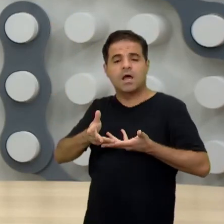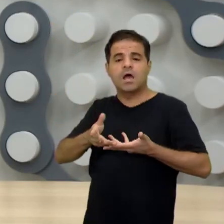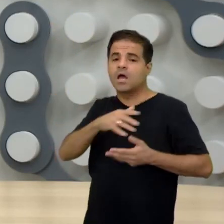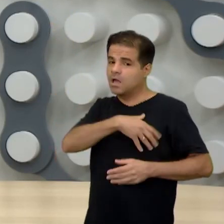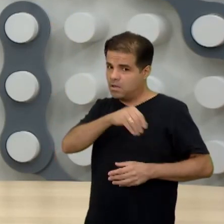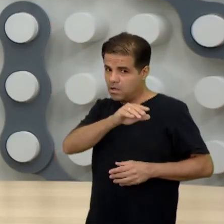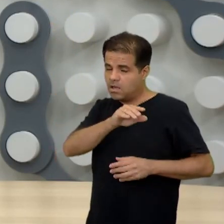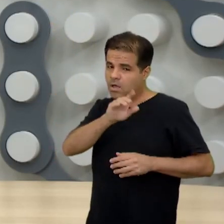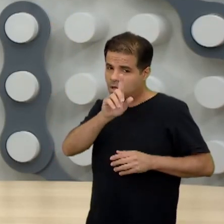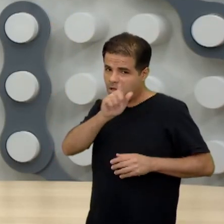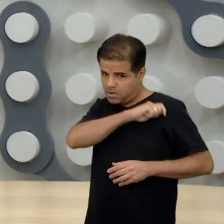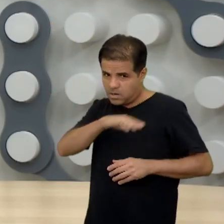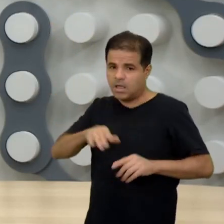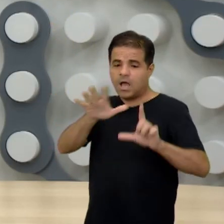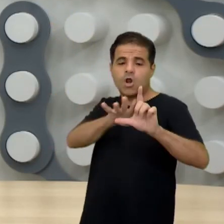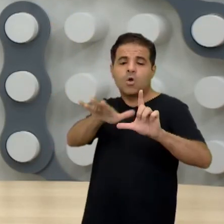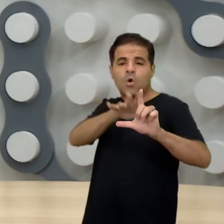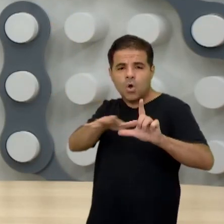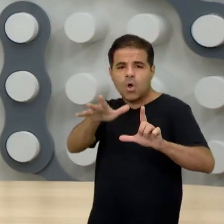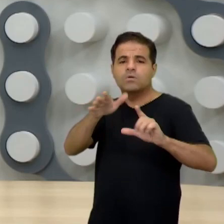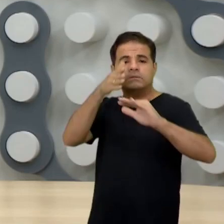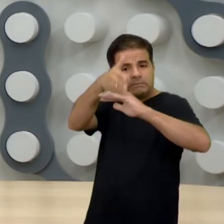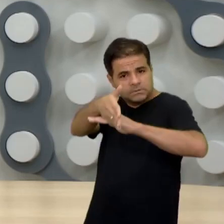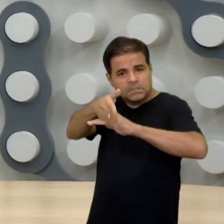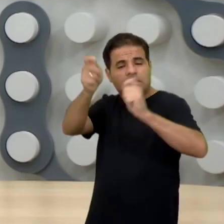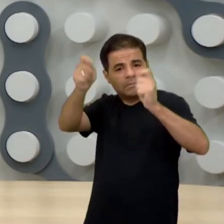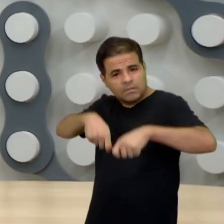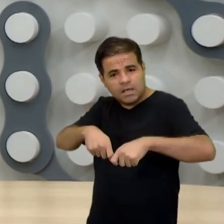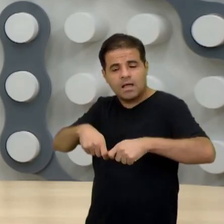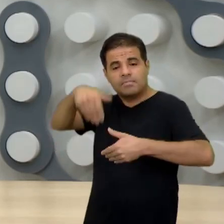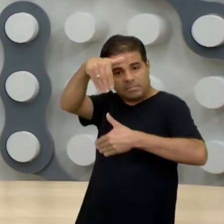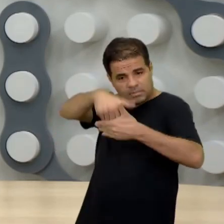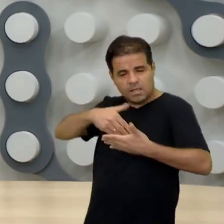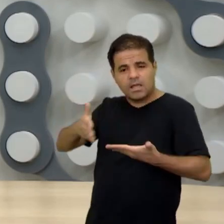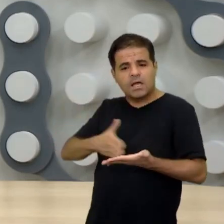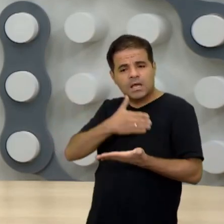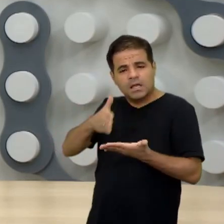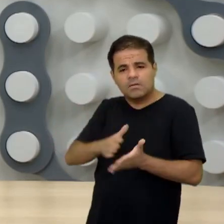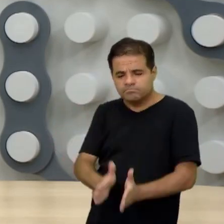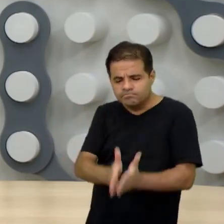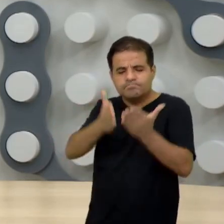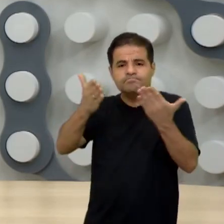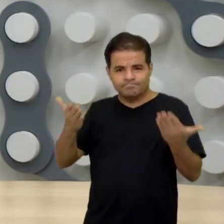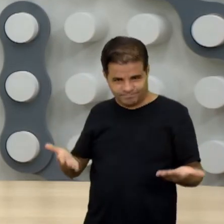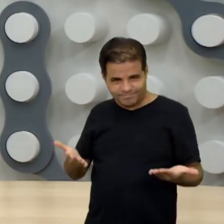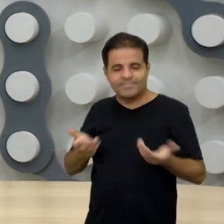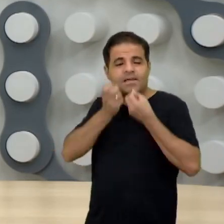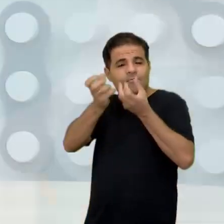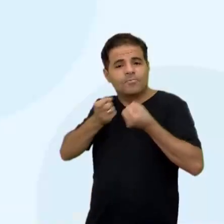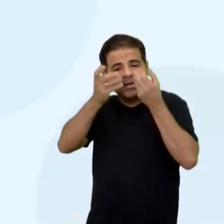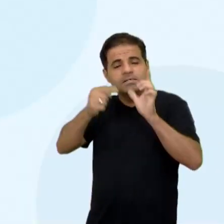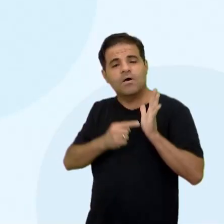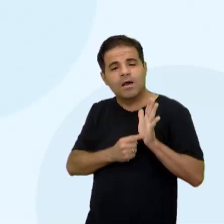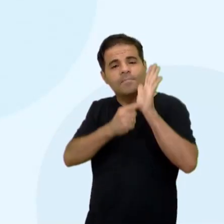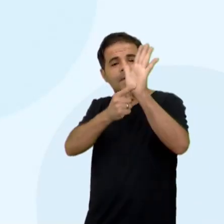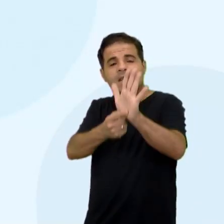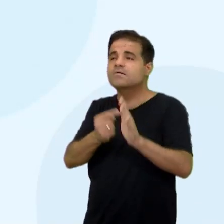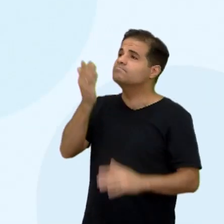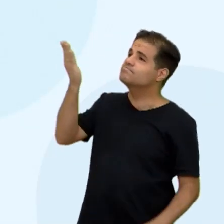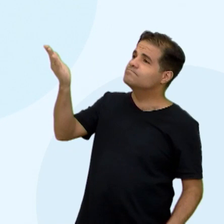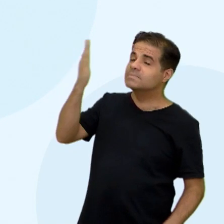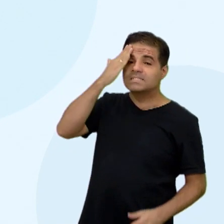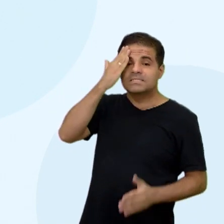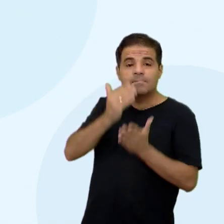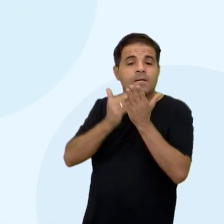mas eu coloquei lá o QR Code, vocês podem acessar, tá? Então, dentro desse material, de vez em quando vai aparecer essas informações aí, ó.